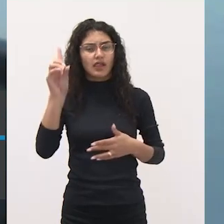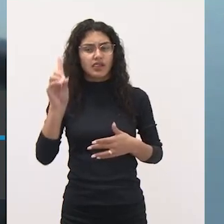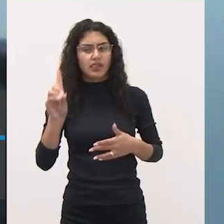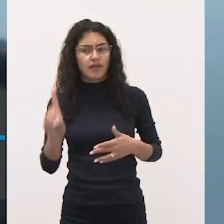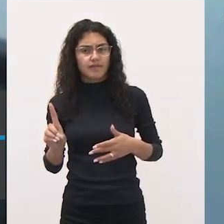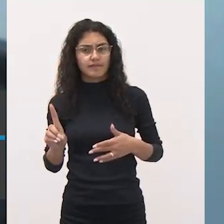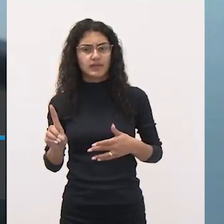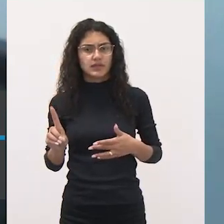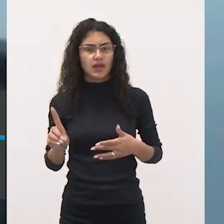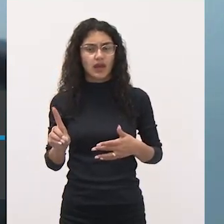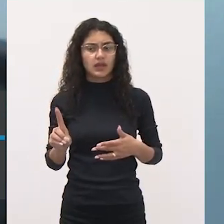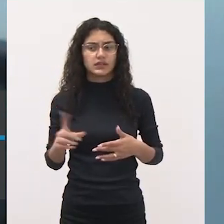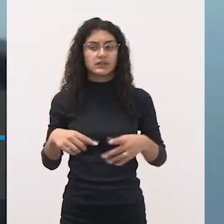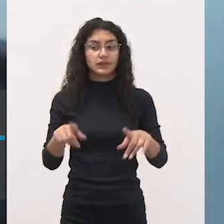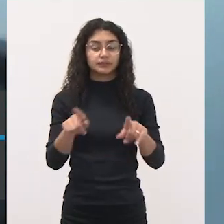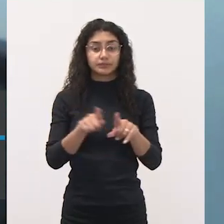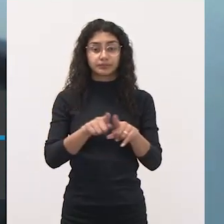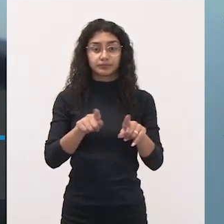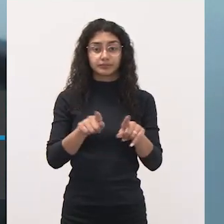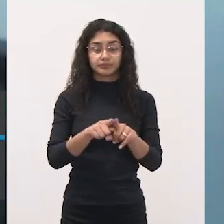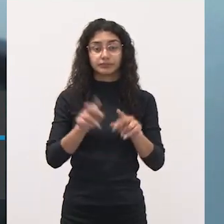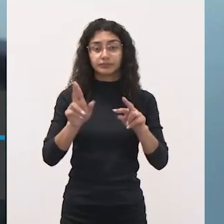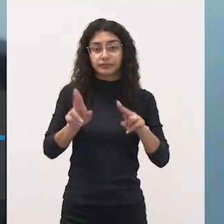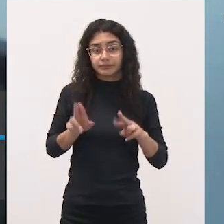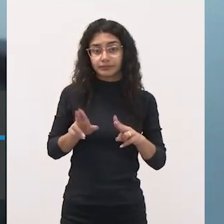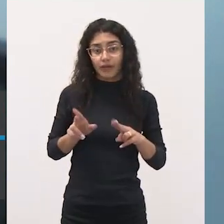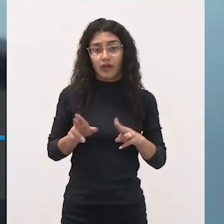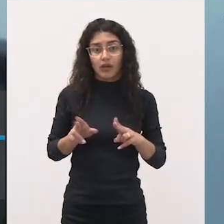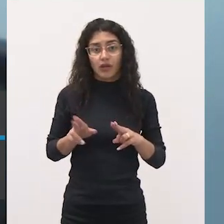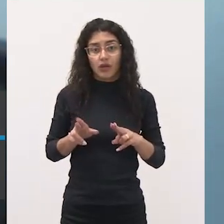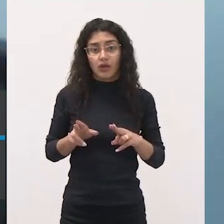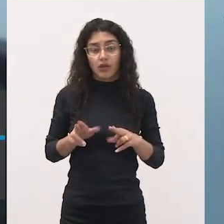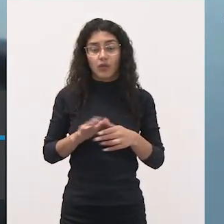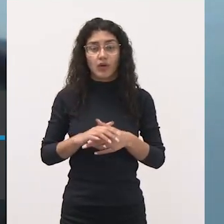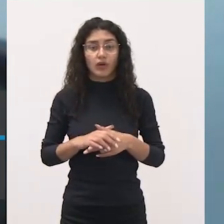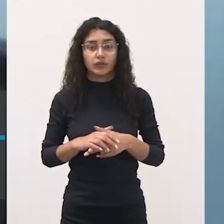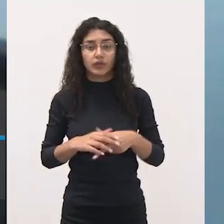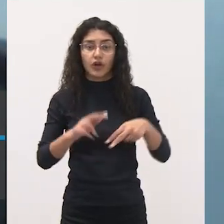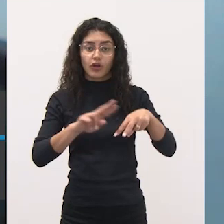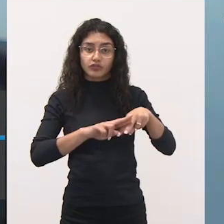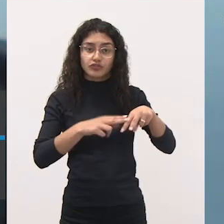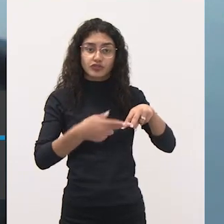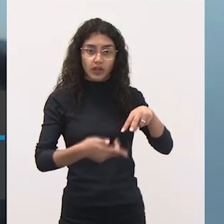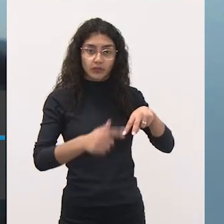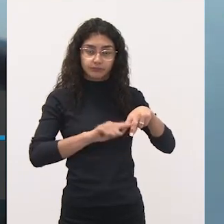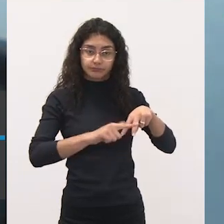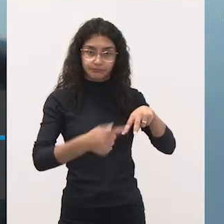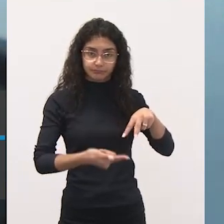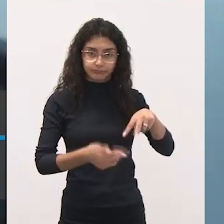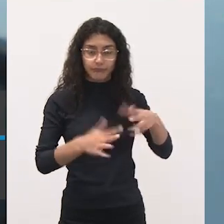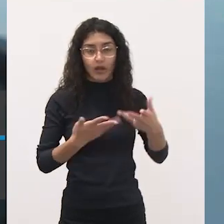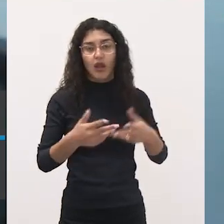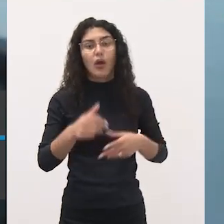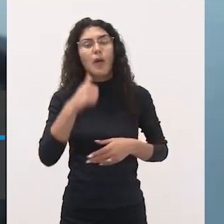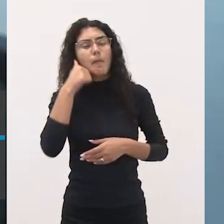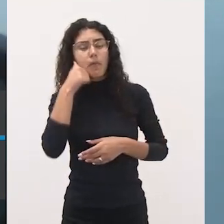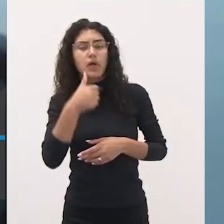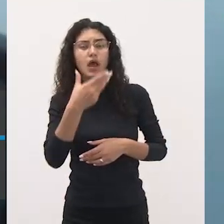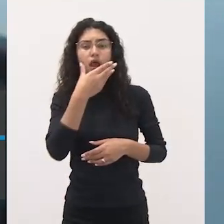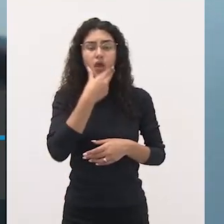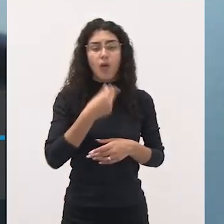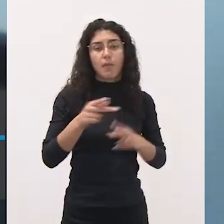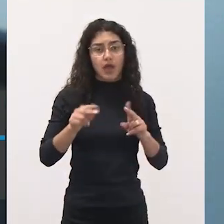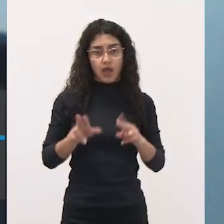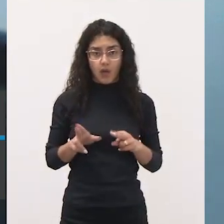deficiência, ela vai estar igual nas questões de gênero, tanto para homens como para